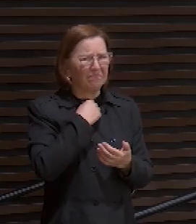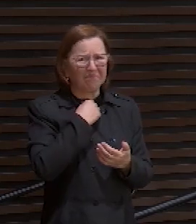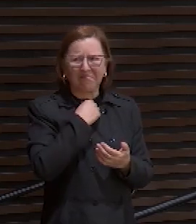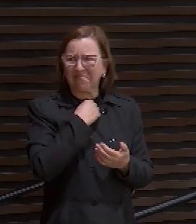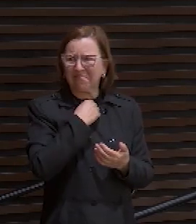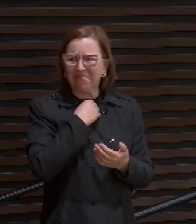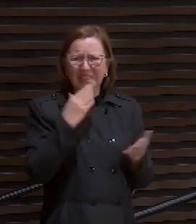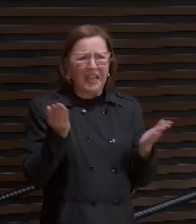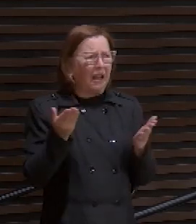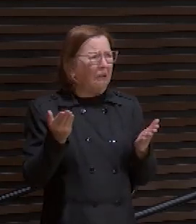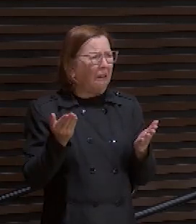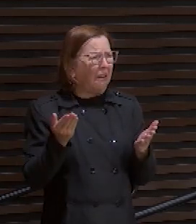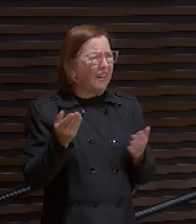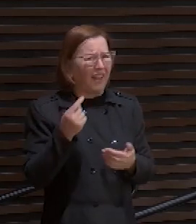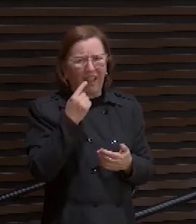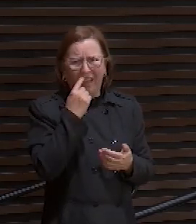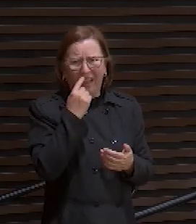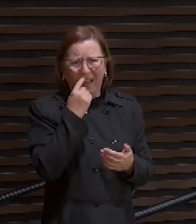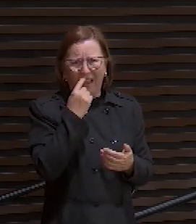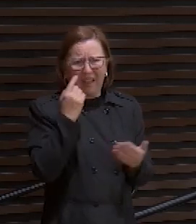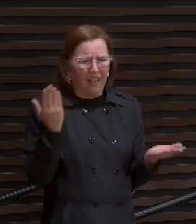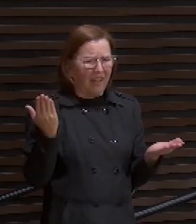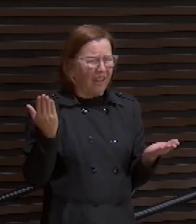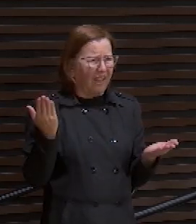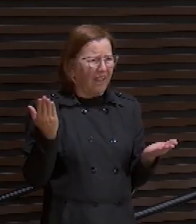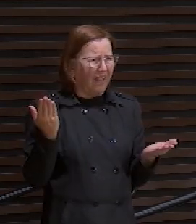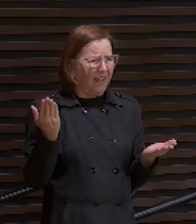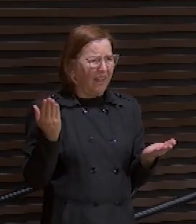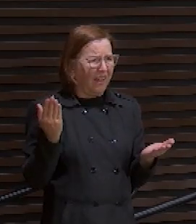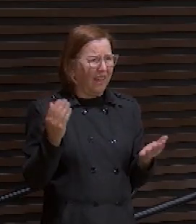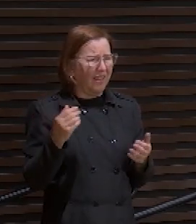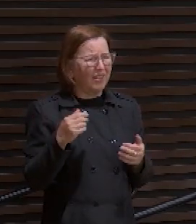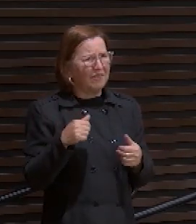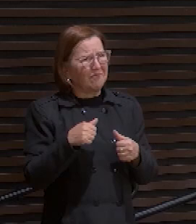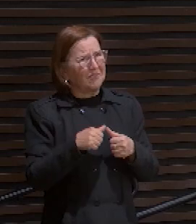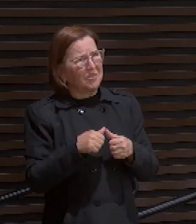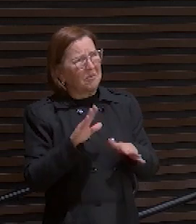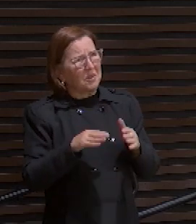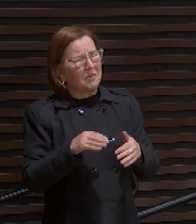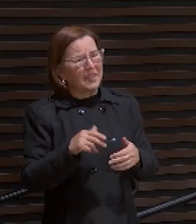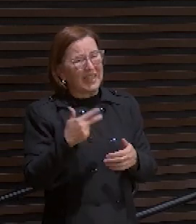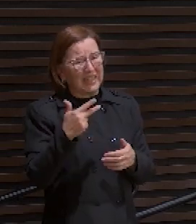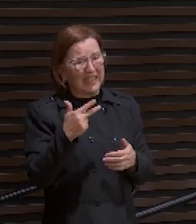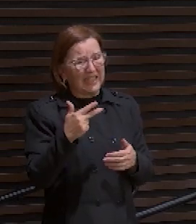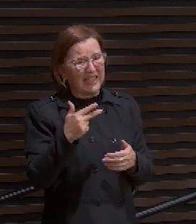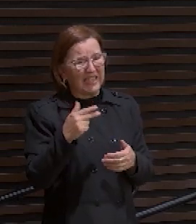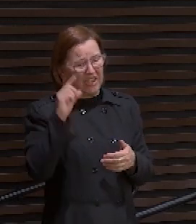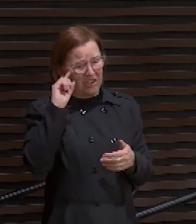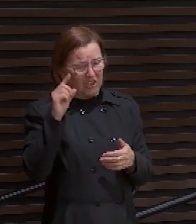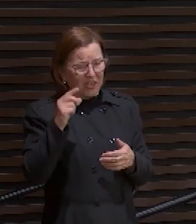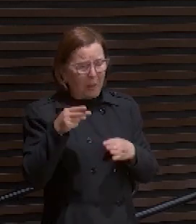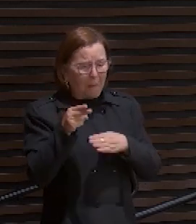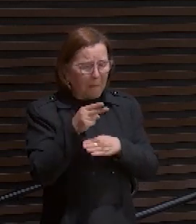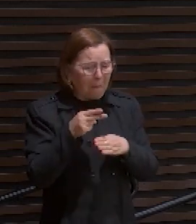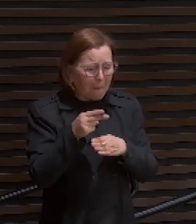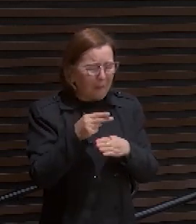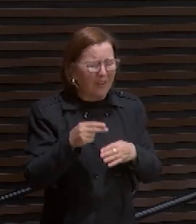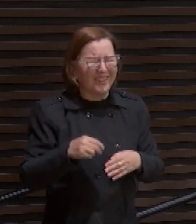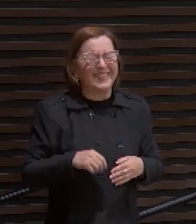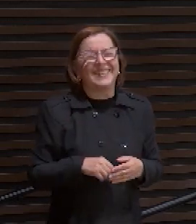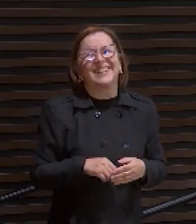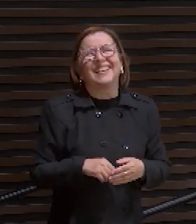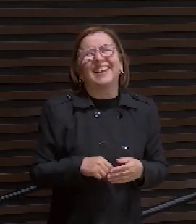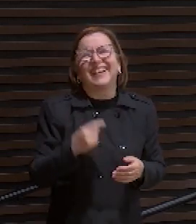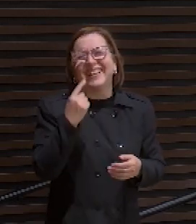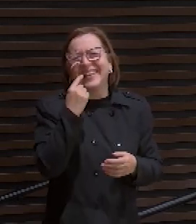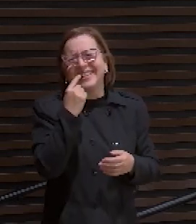agora? Né? Ficou uns 2, 3 dias caçando até achar. Eu acho